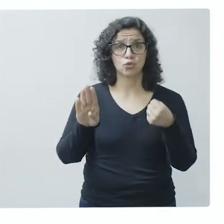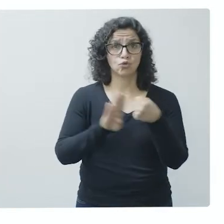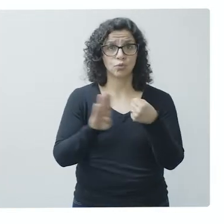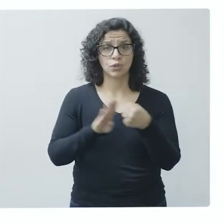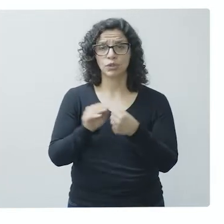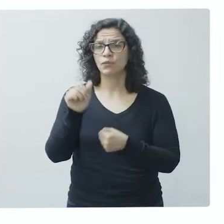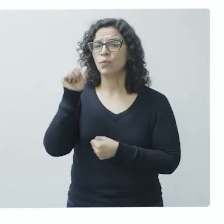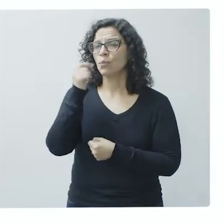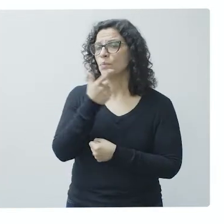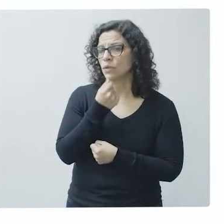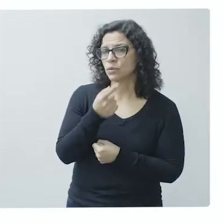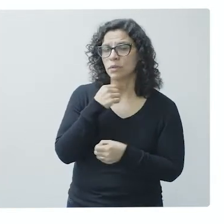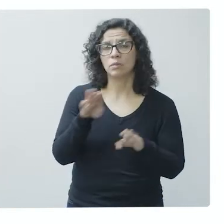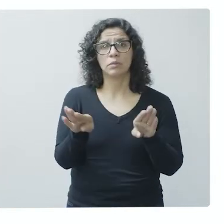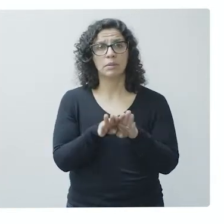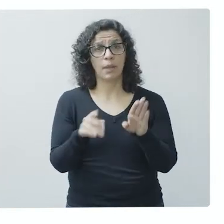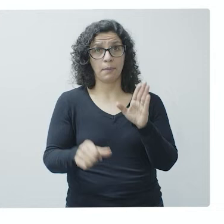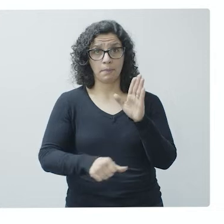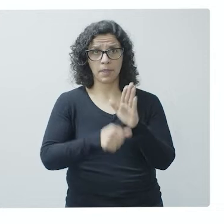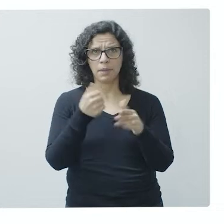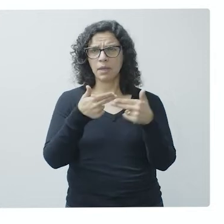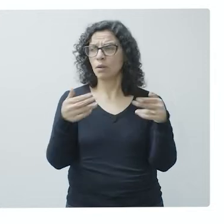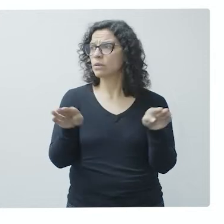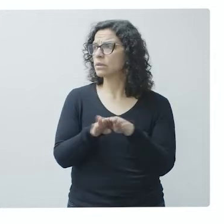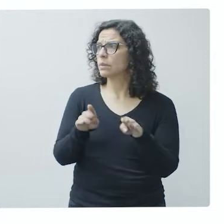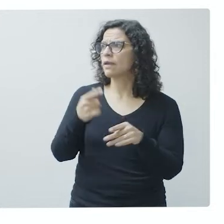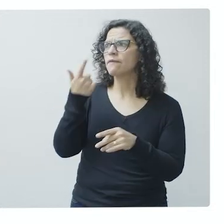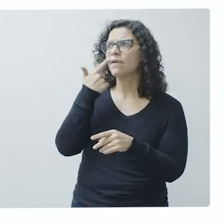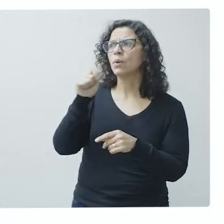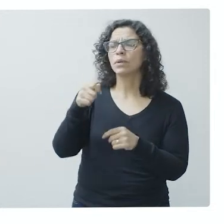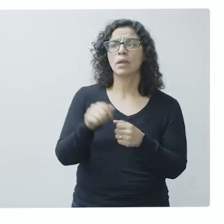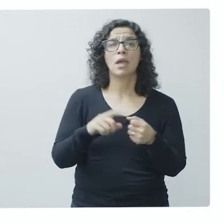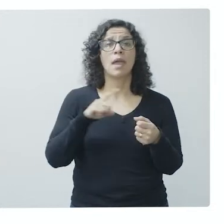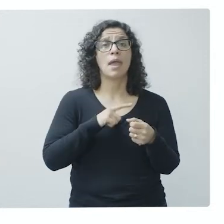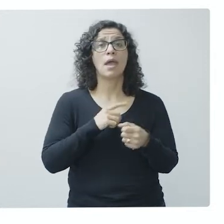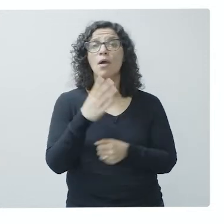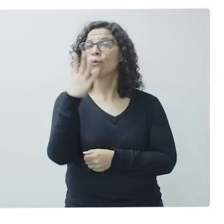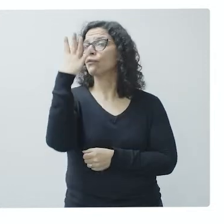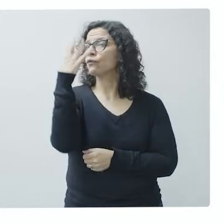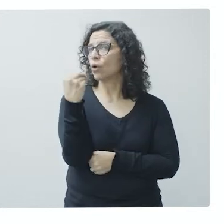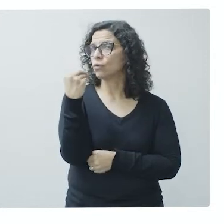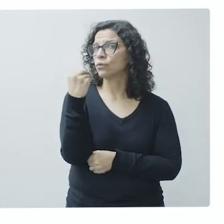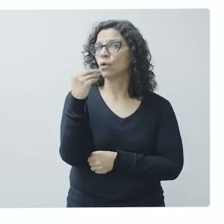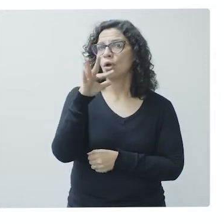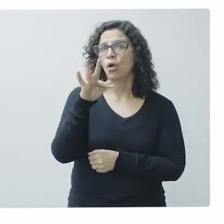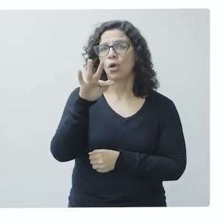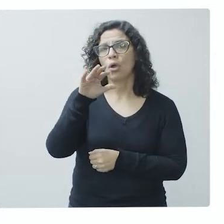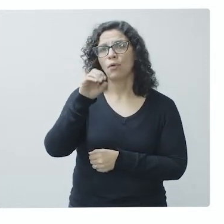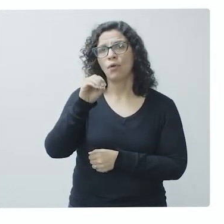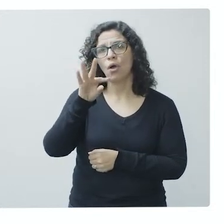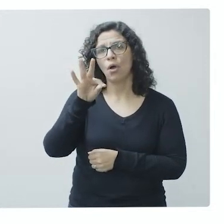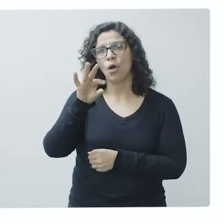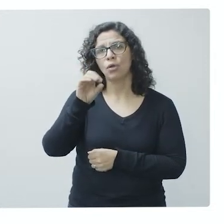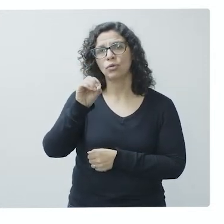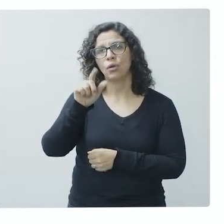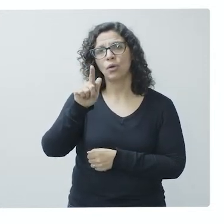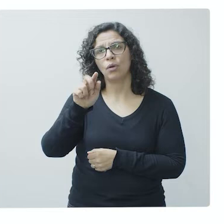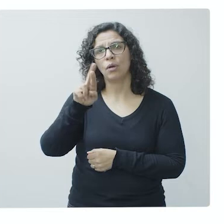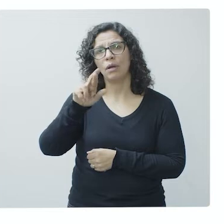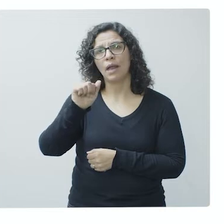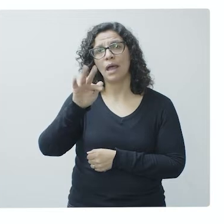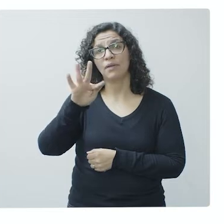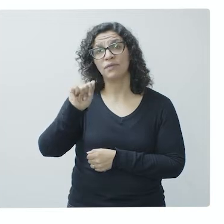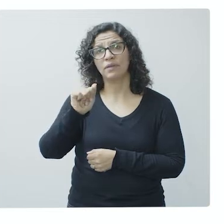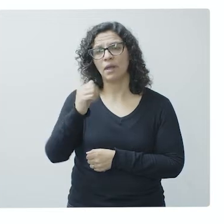masculino. Primeira coisa que vem aqui dizendo é uma fotografia, imagem que reproduz